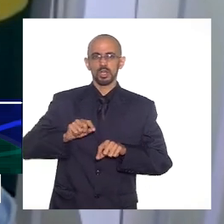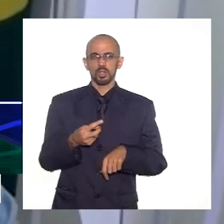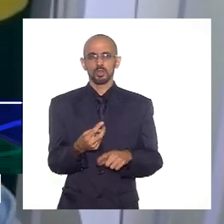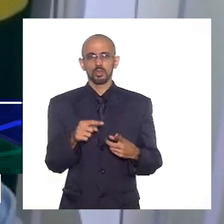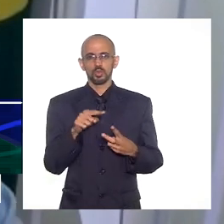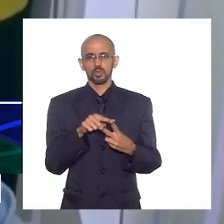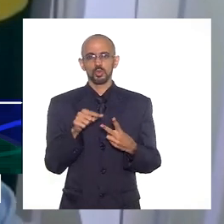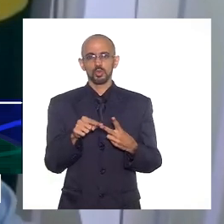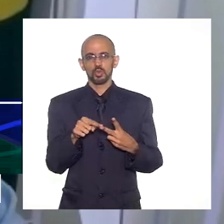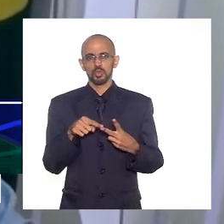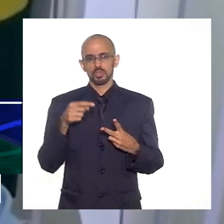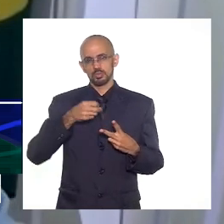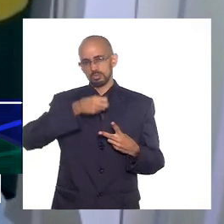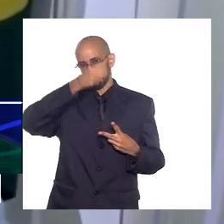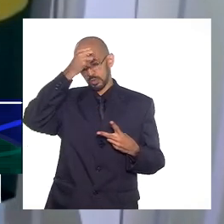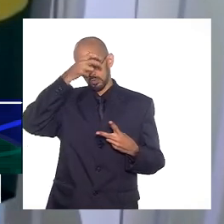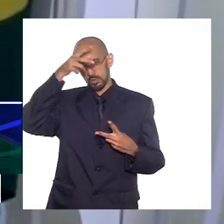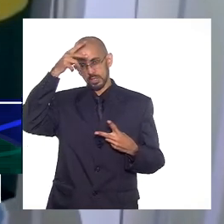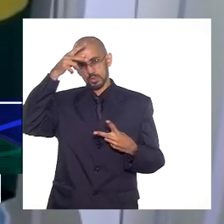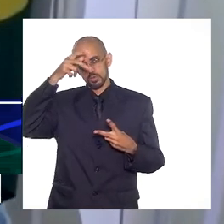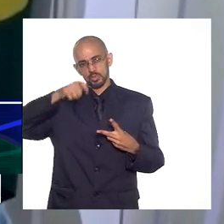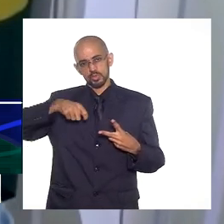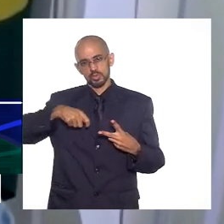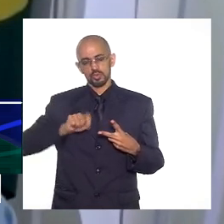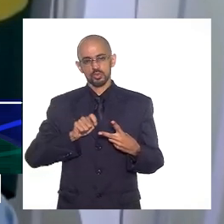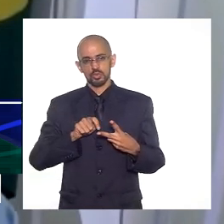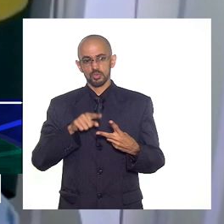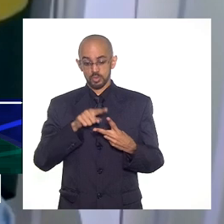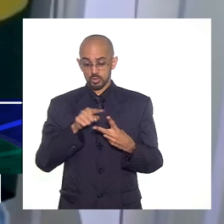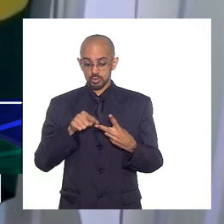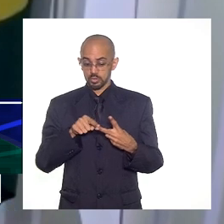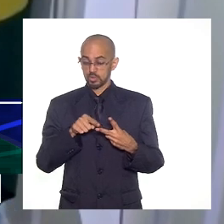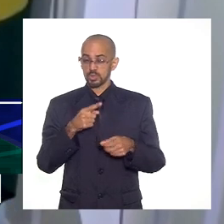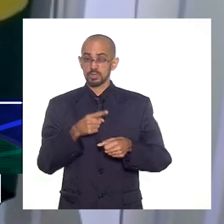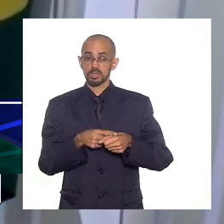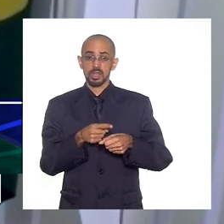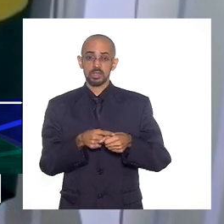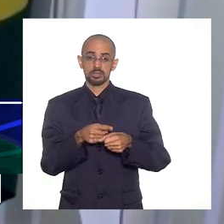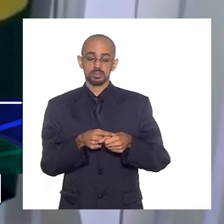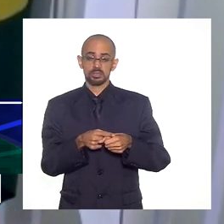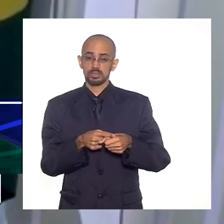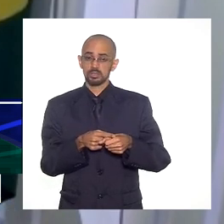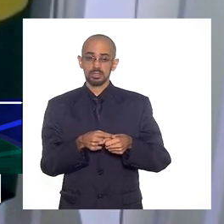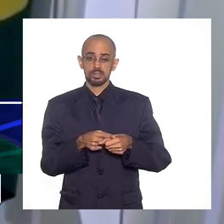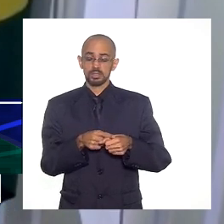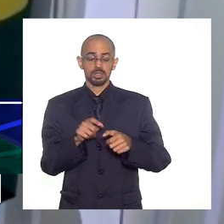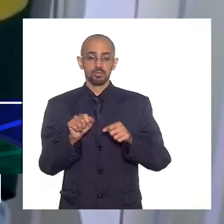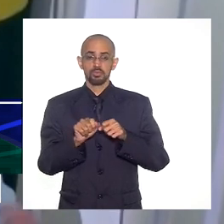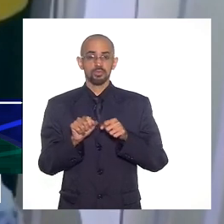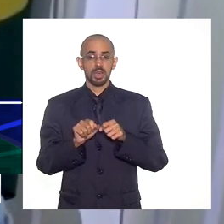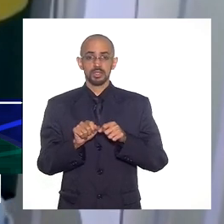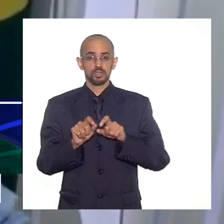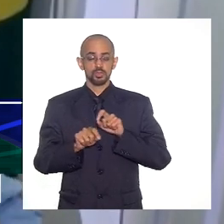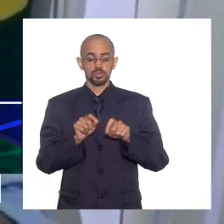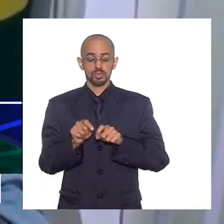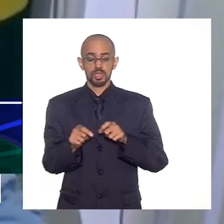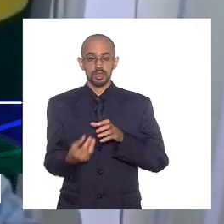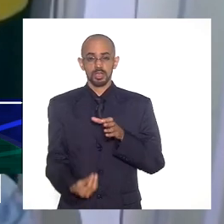administrações municipais, tanto em Araruama quanto em Saquarema, que vem